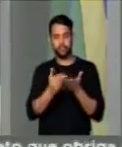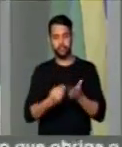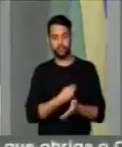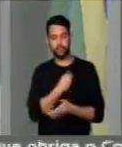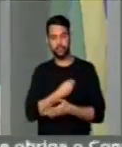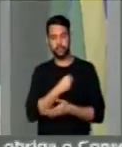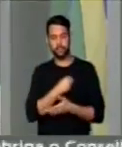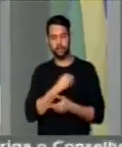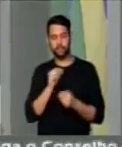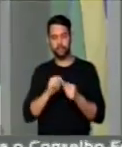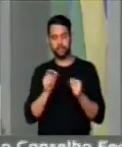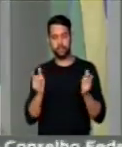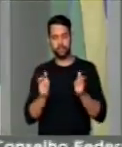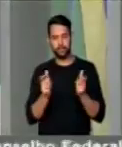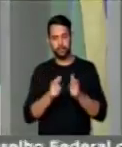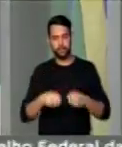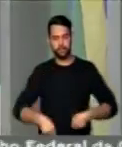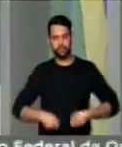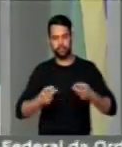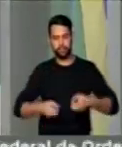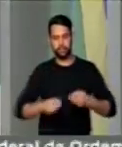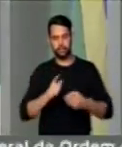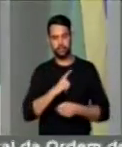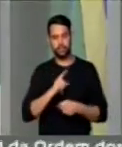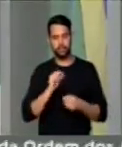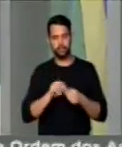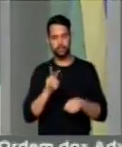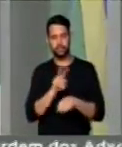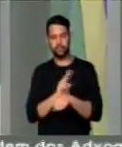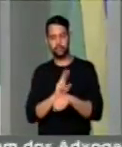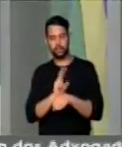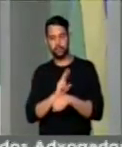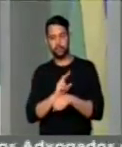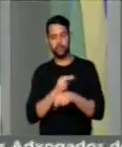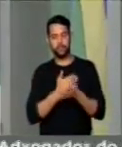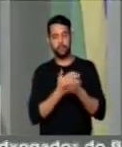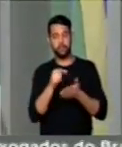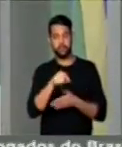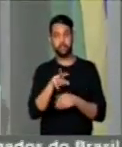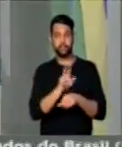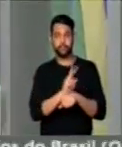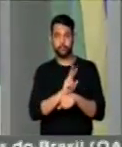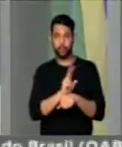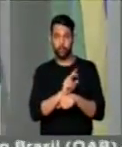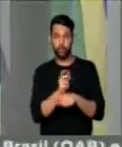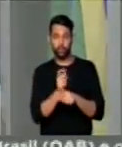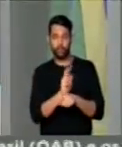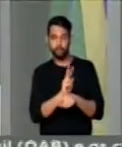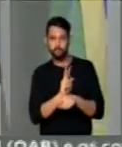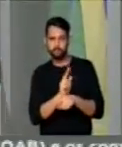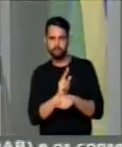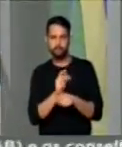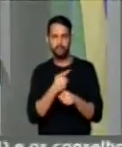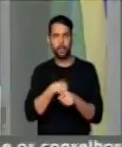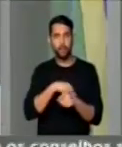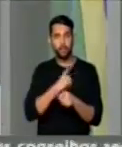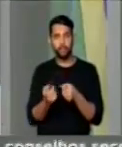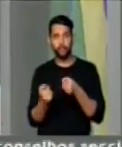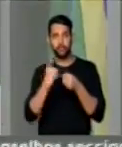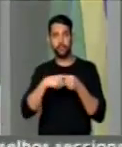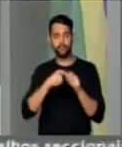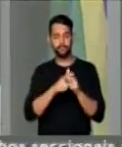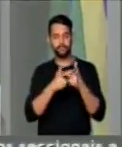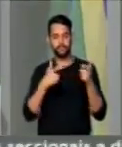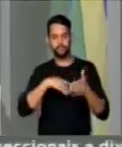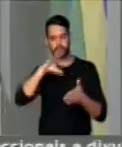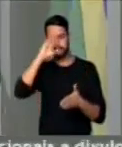daí, enxugando as despesas, a gente possa ter um controle e, a partir desse controle, inclusive, buscar